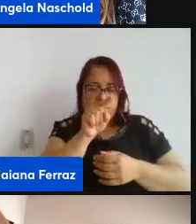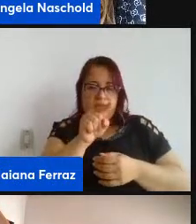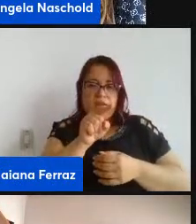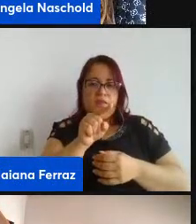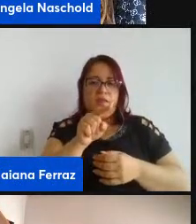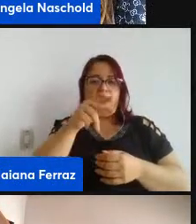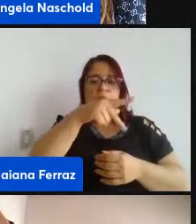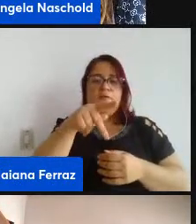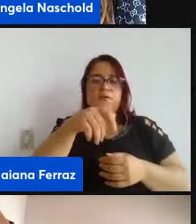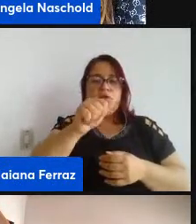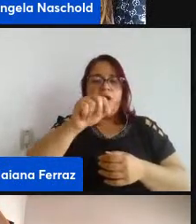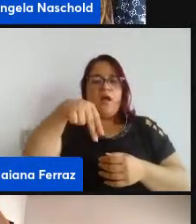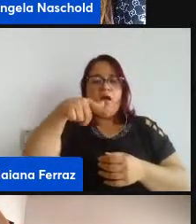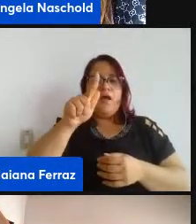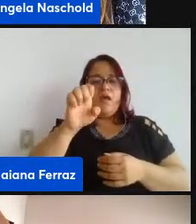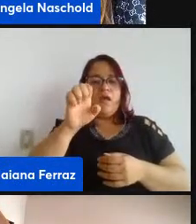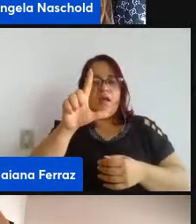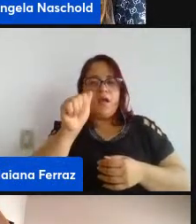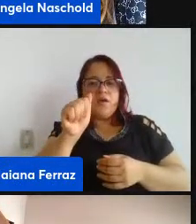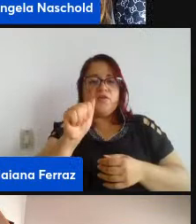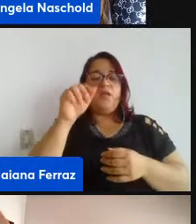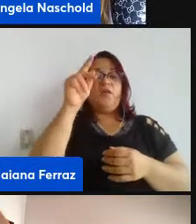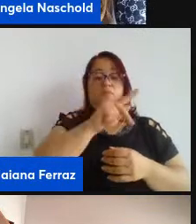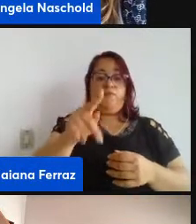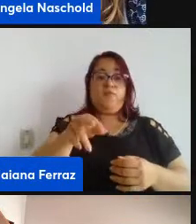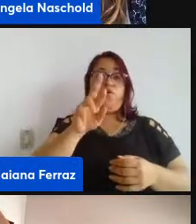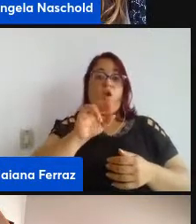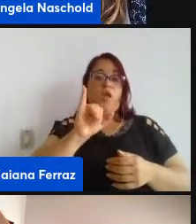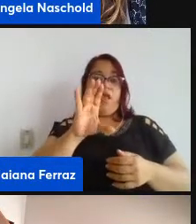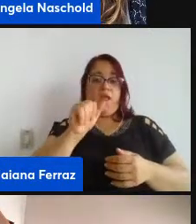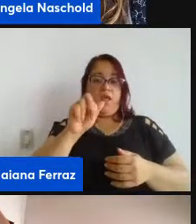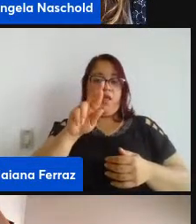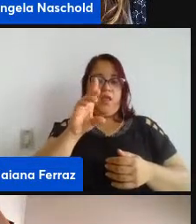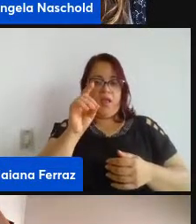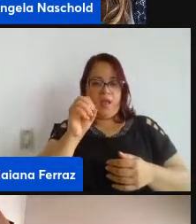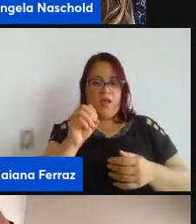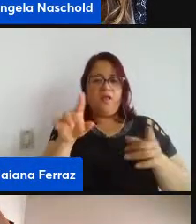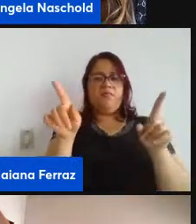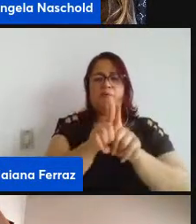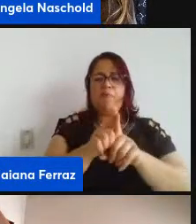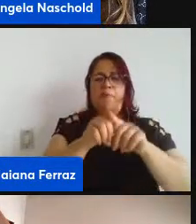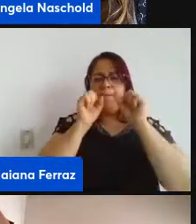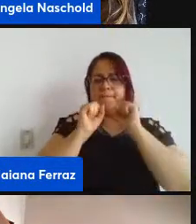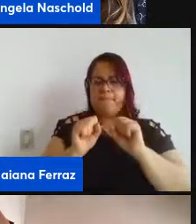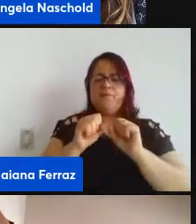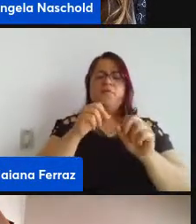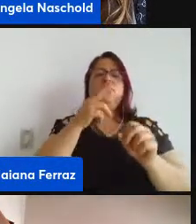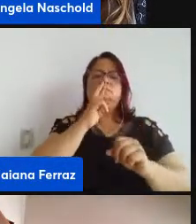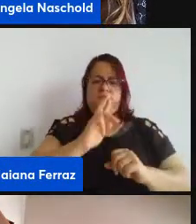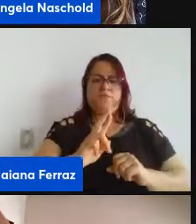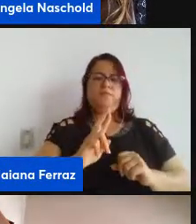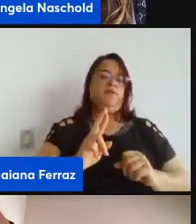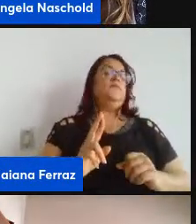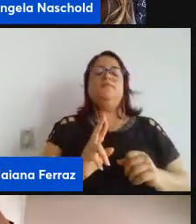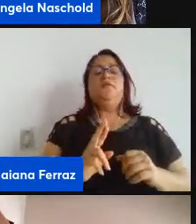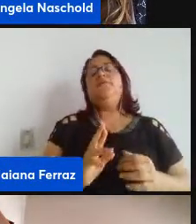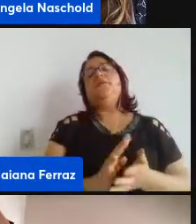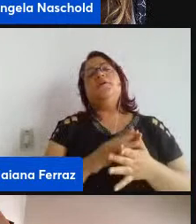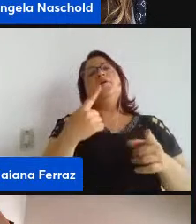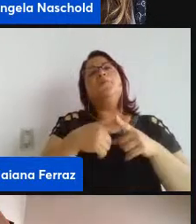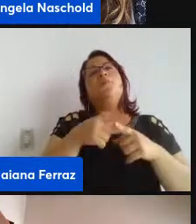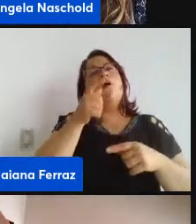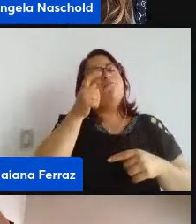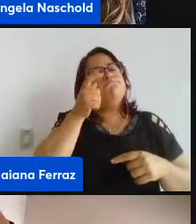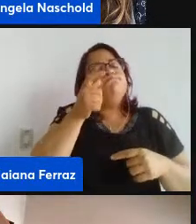professor Ricardo, aí acho que vocês podem fazer um bate-bola aí, porque é interessante,